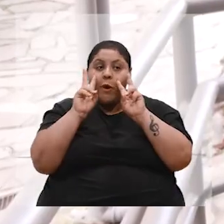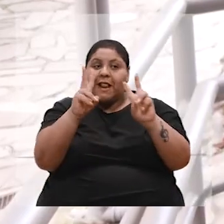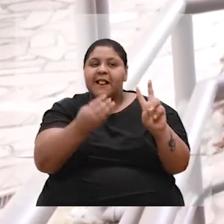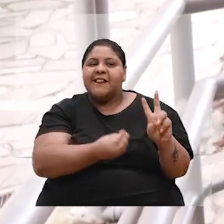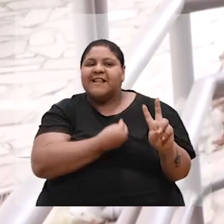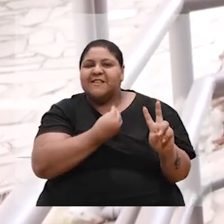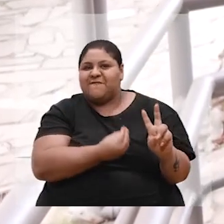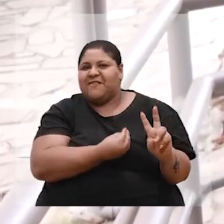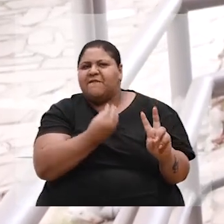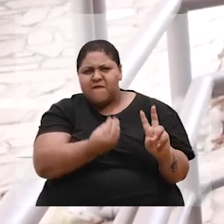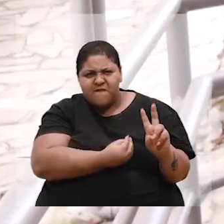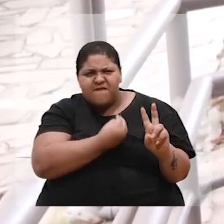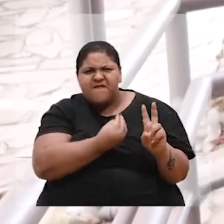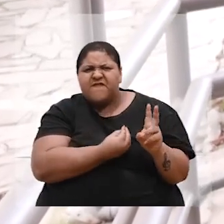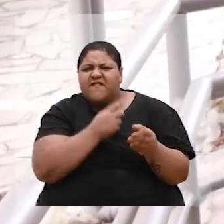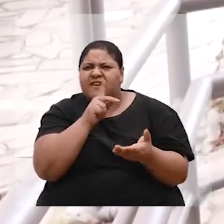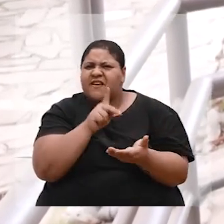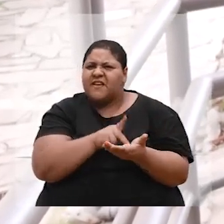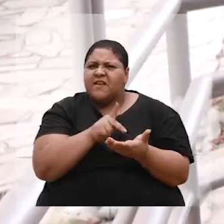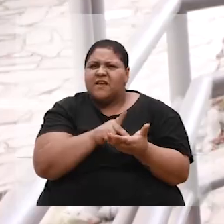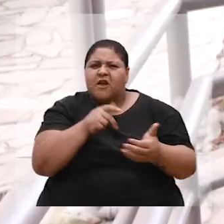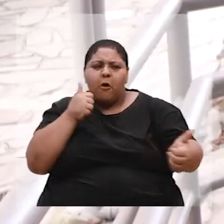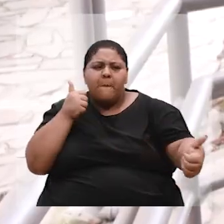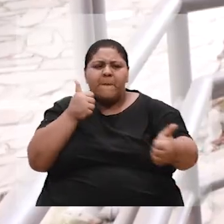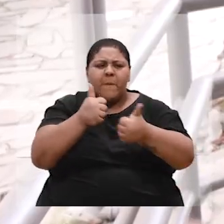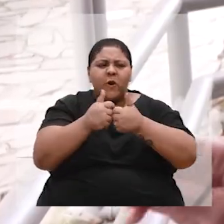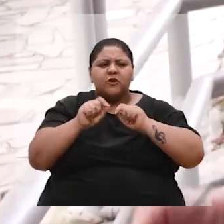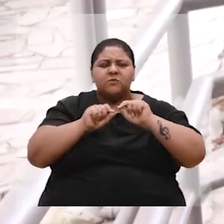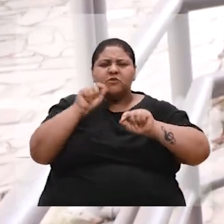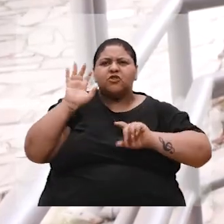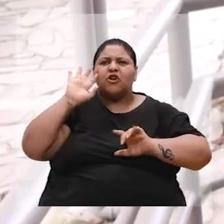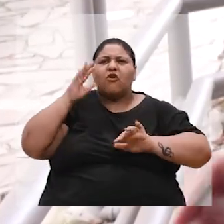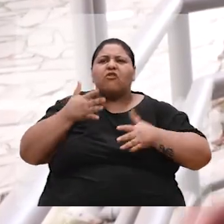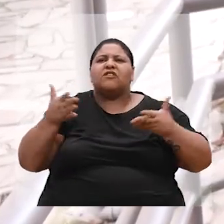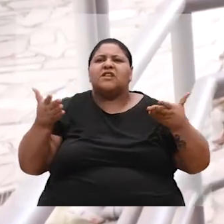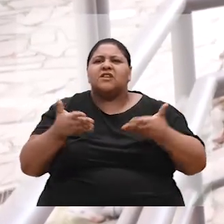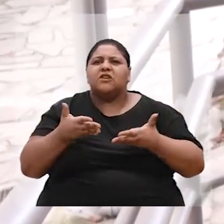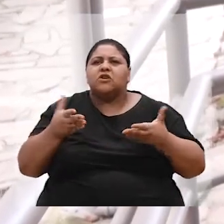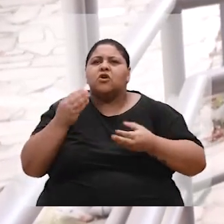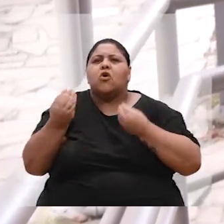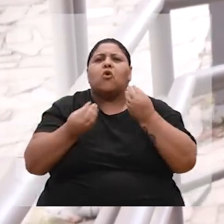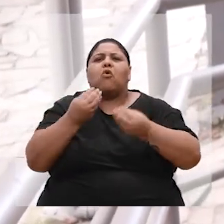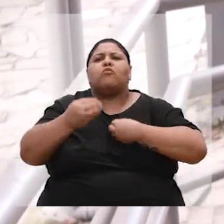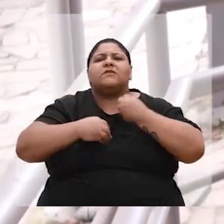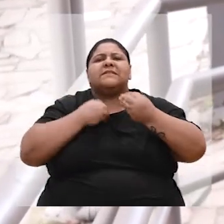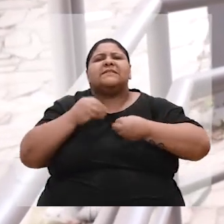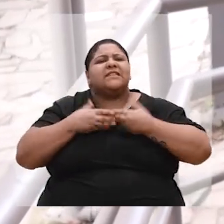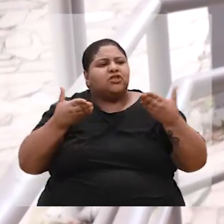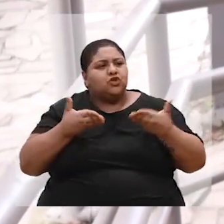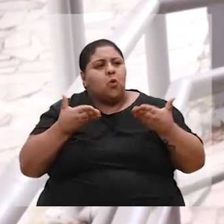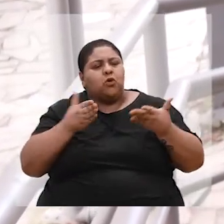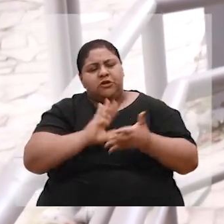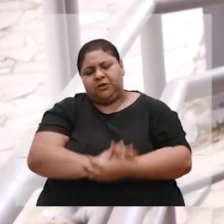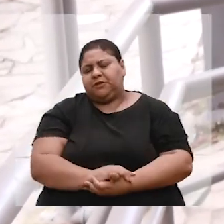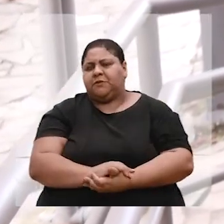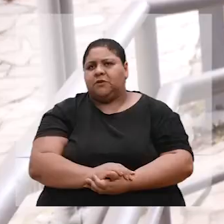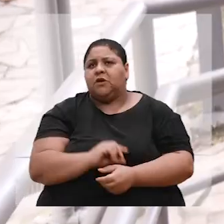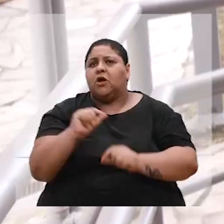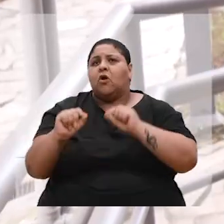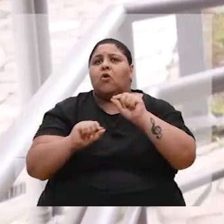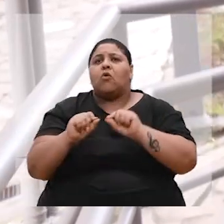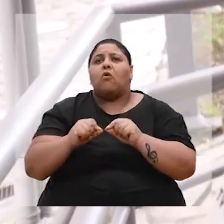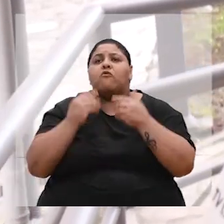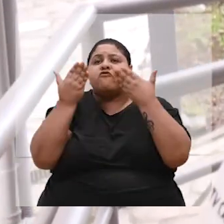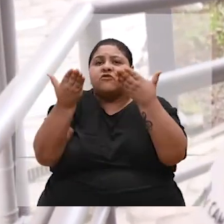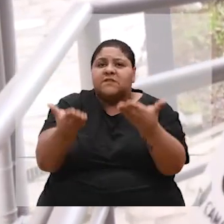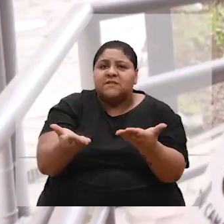Olhando a vida, vivendo a vida, estando muito próximo do que acontece hoje com você. Como é que você está hoje?